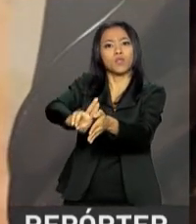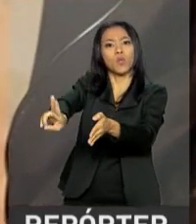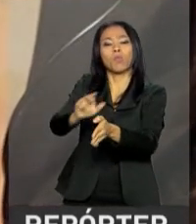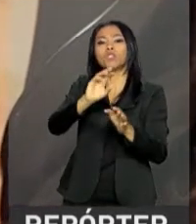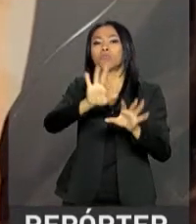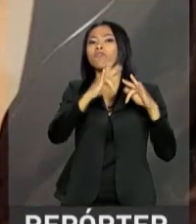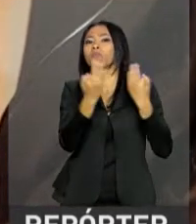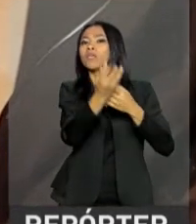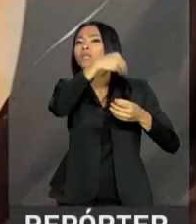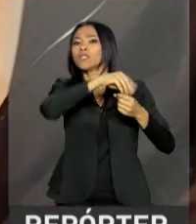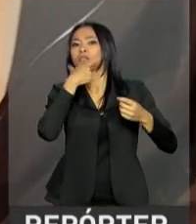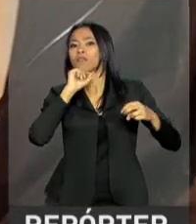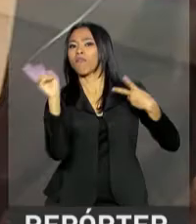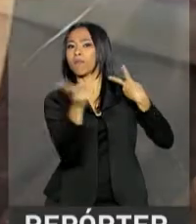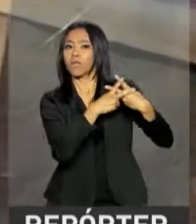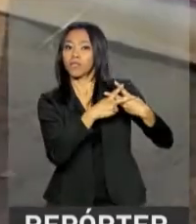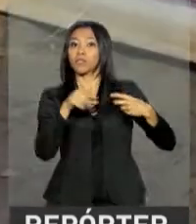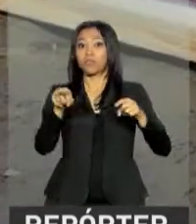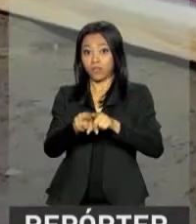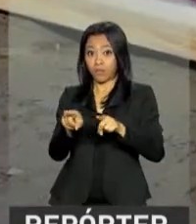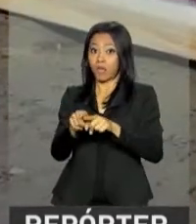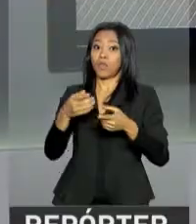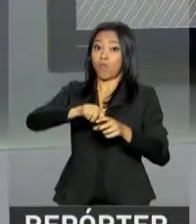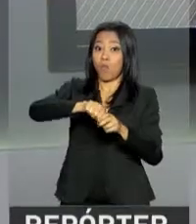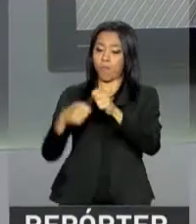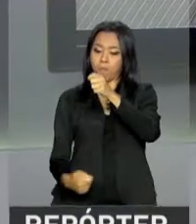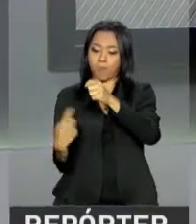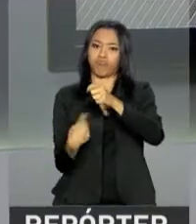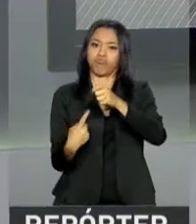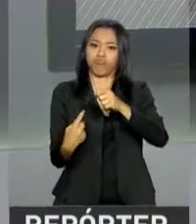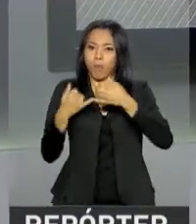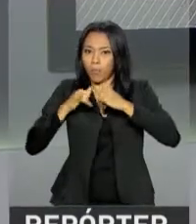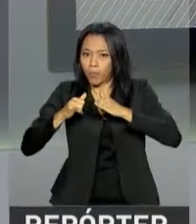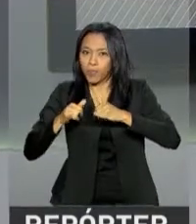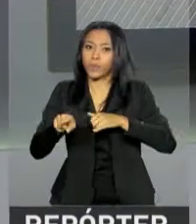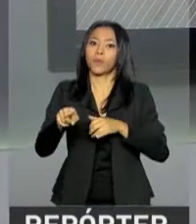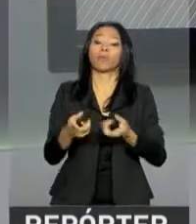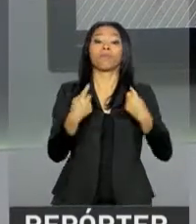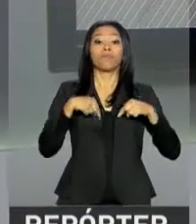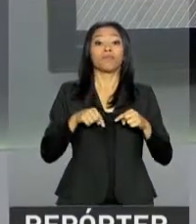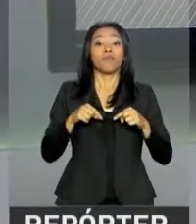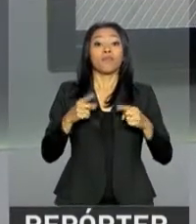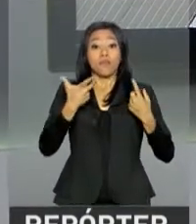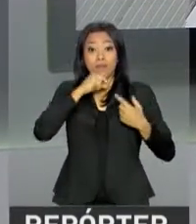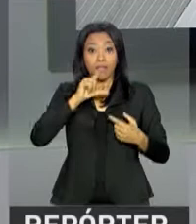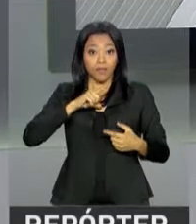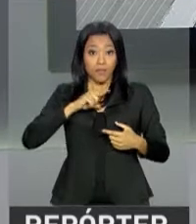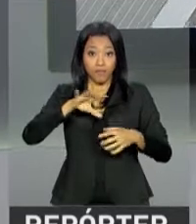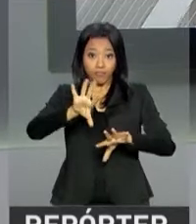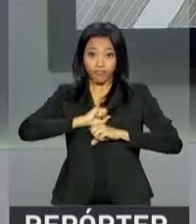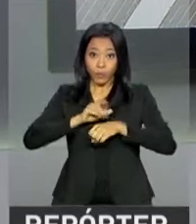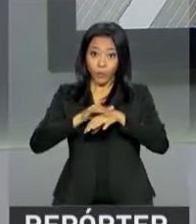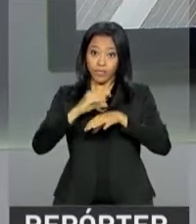um parente de um dos presos, além de um motor de popa. Quem for diagnosticado com hepatite C vai contar com tratamento